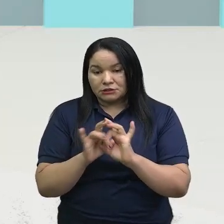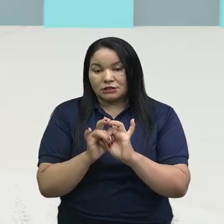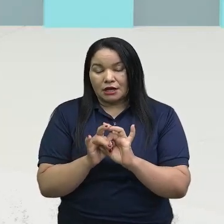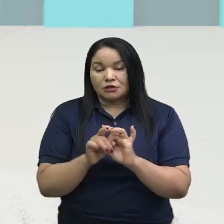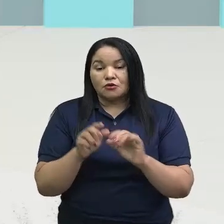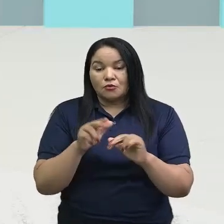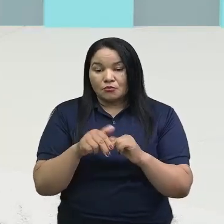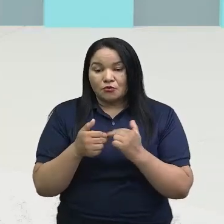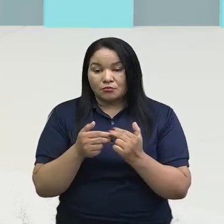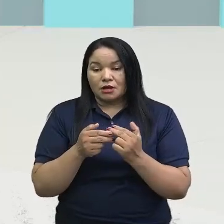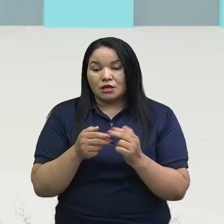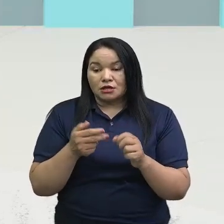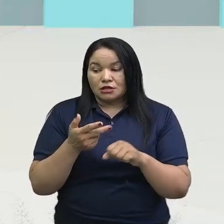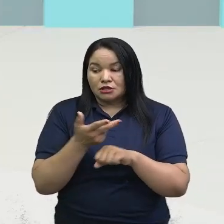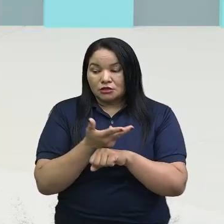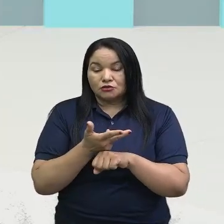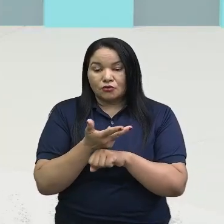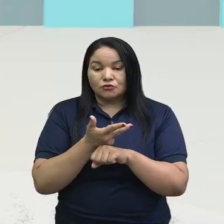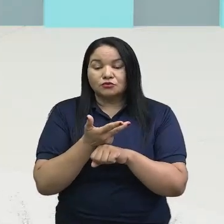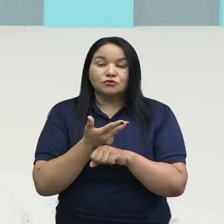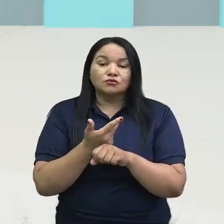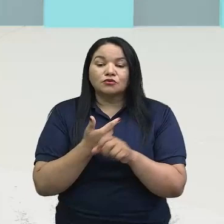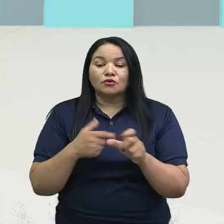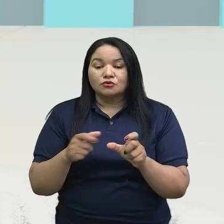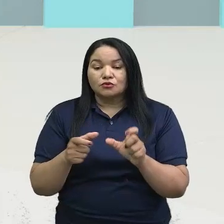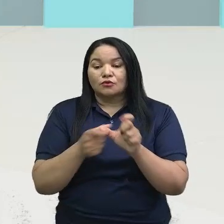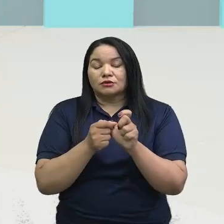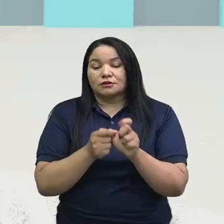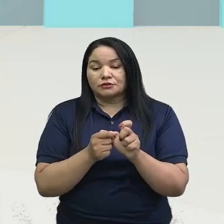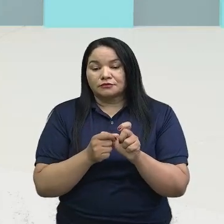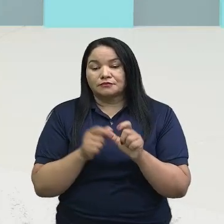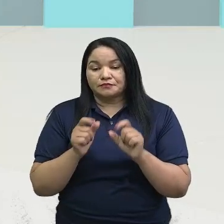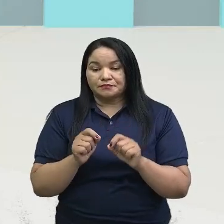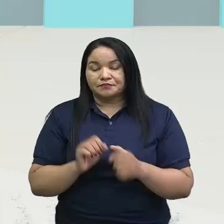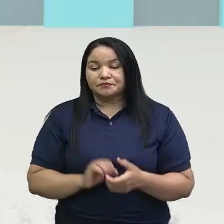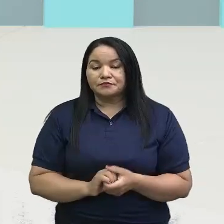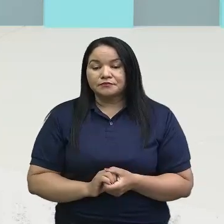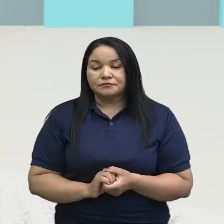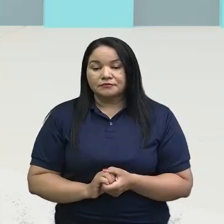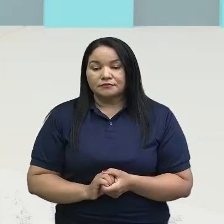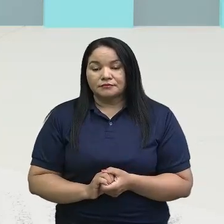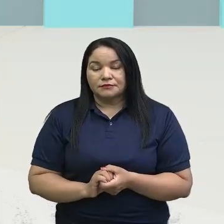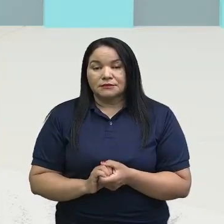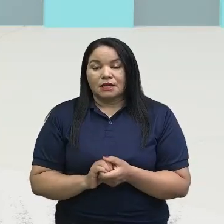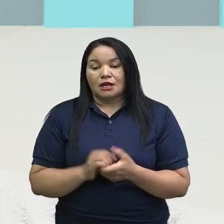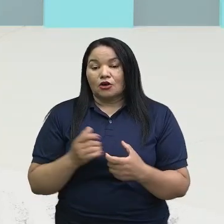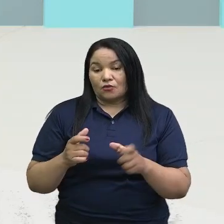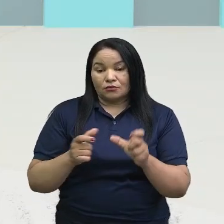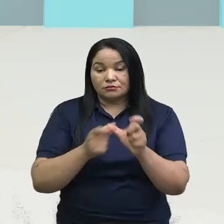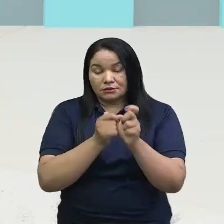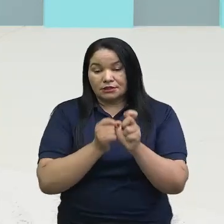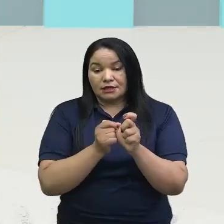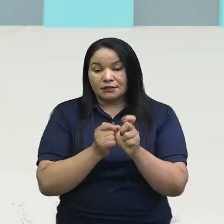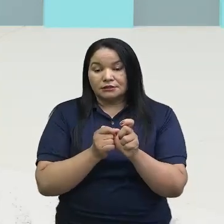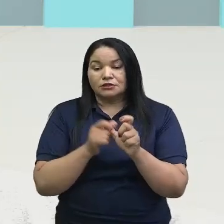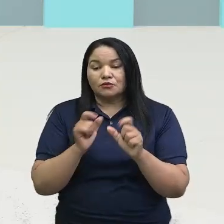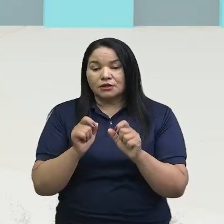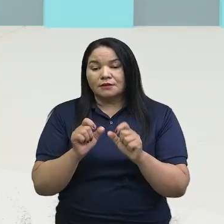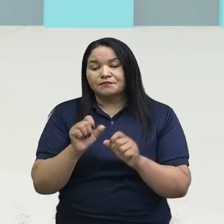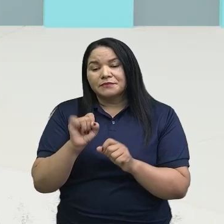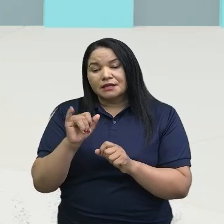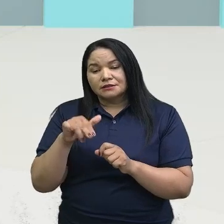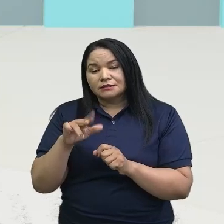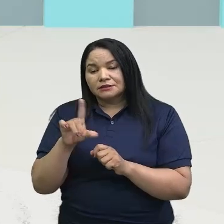das conjunções coordenativas. Então, as orações coordenadas sindéticas são aquelas que há